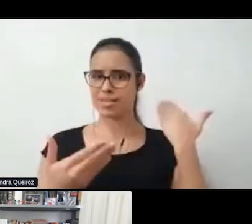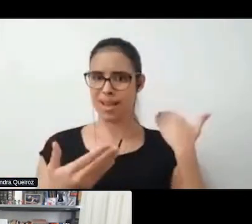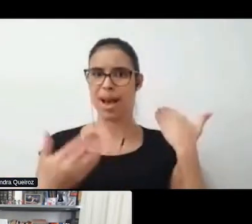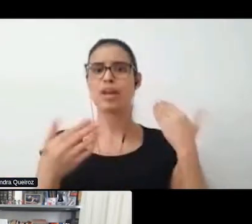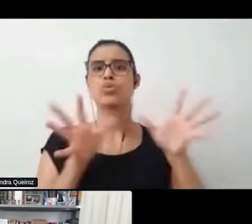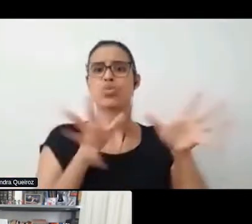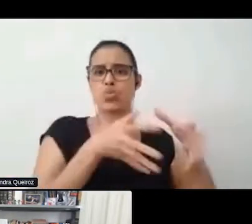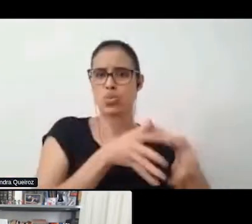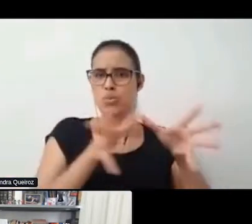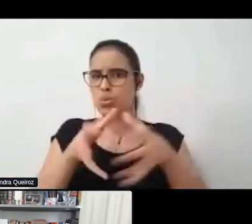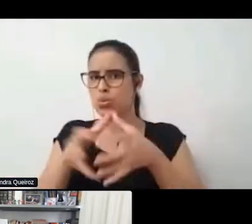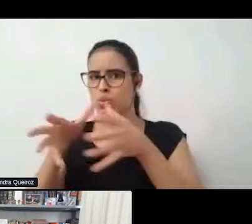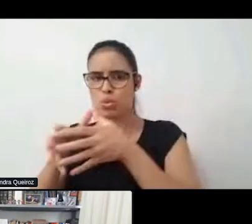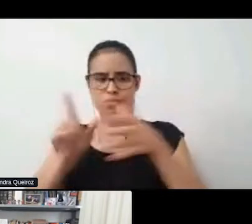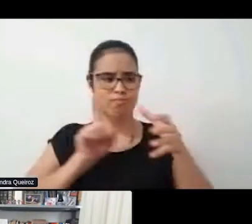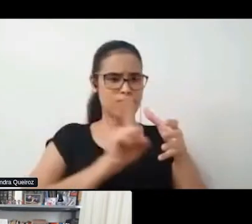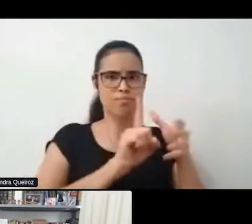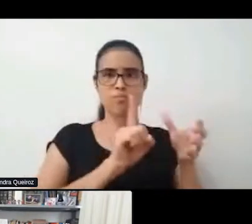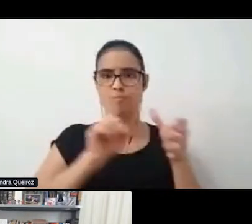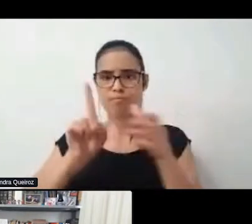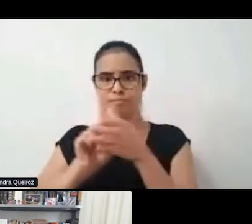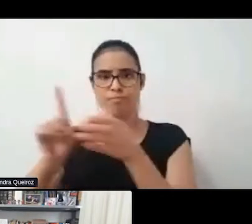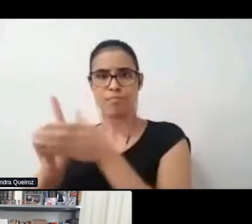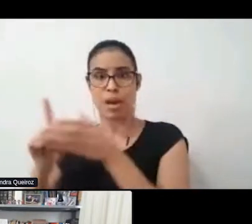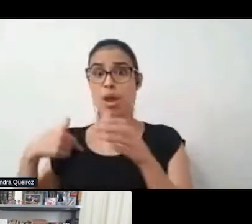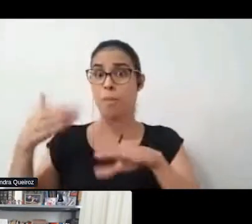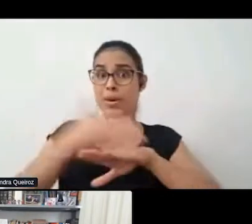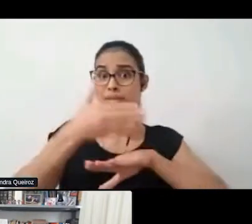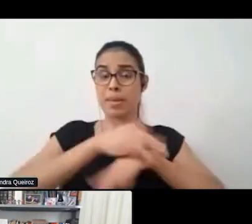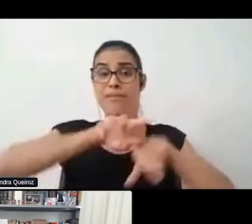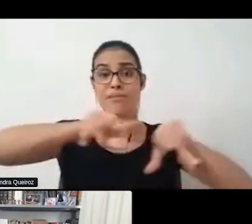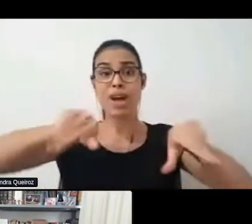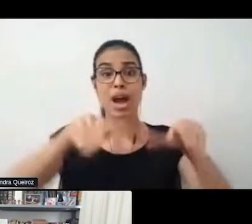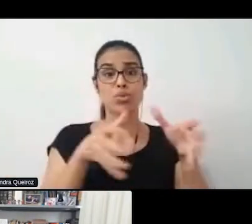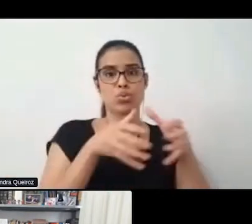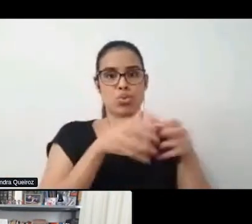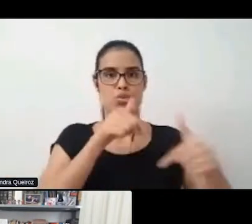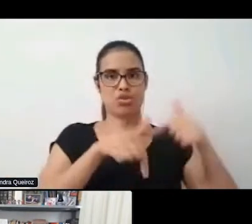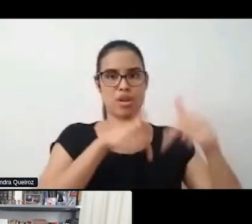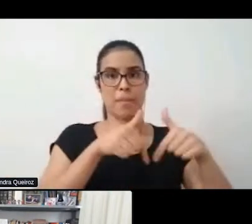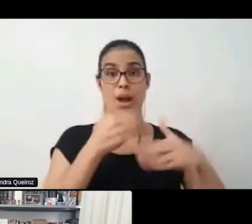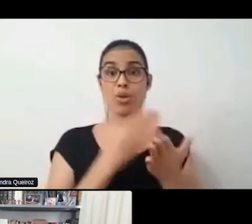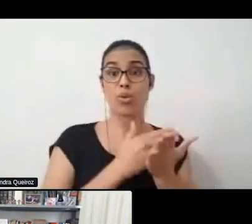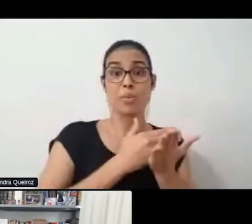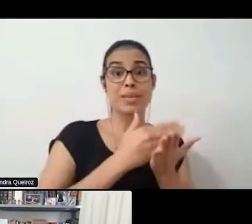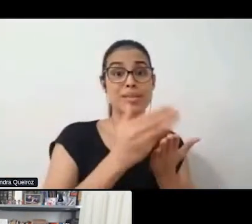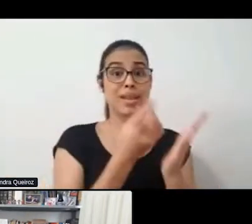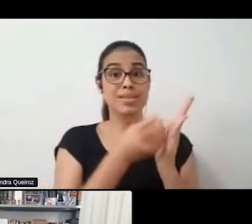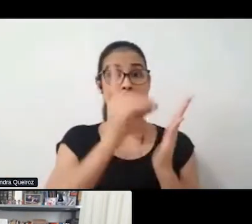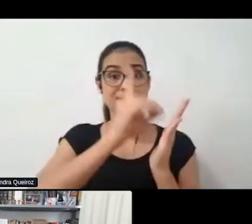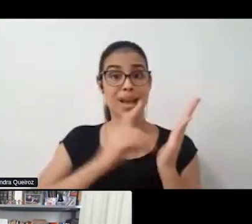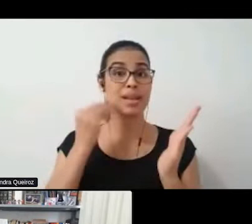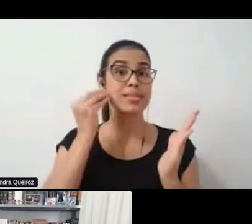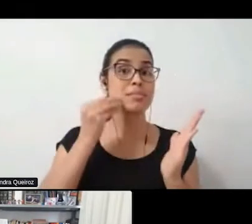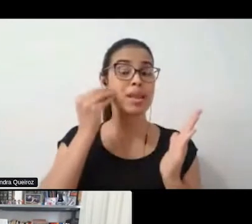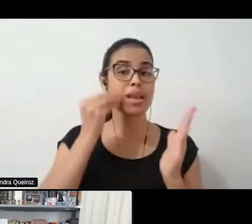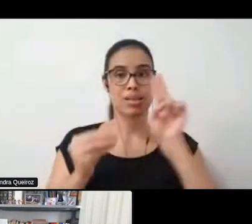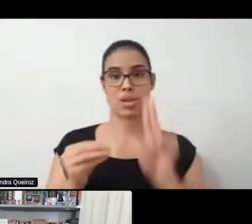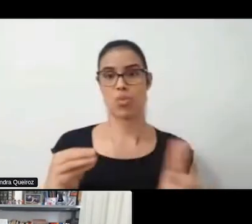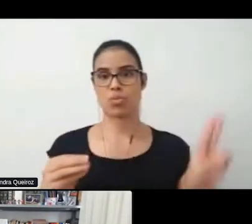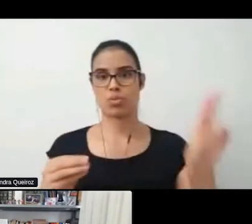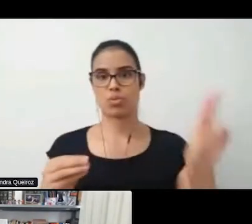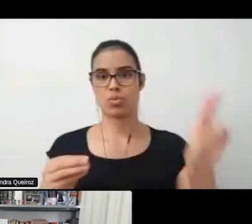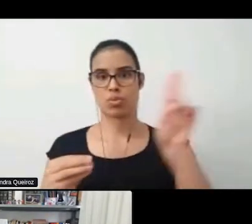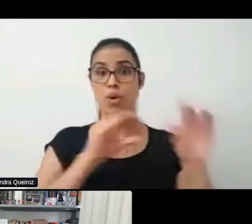apesar da minha idade. Eu comecei como designer de experiência do usuário, migrei para